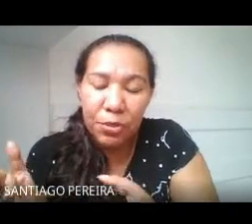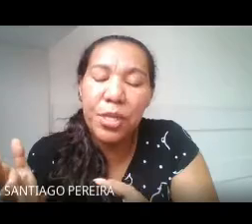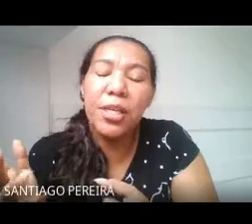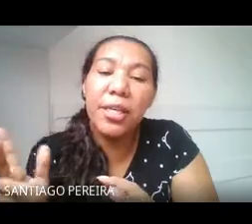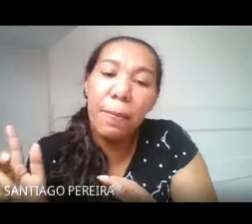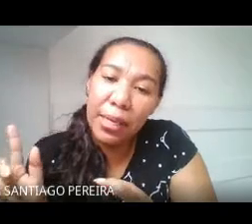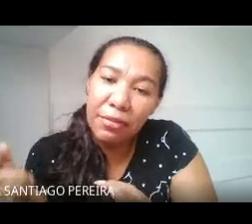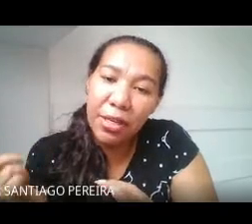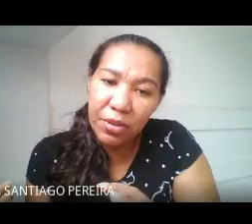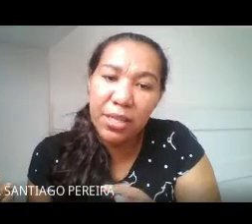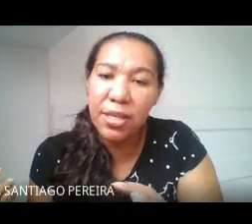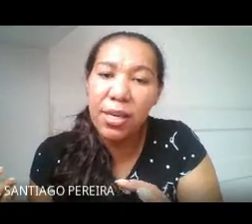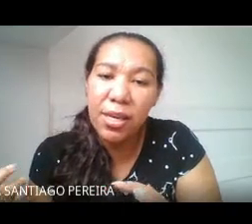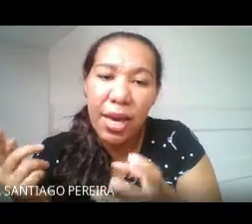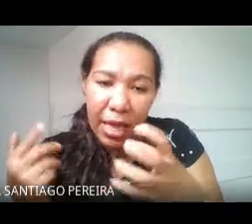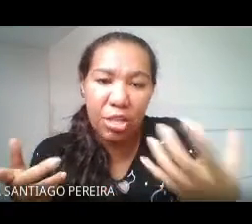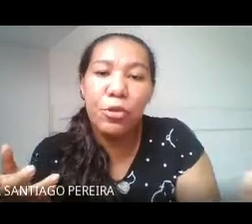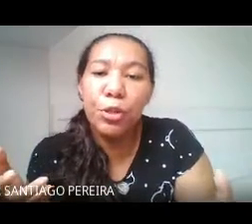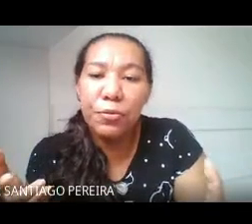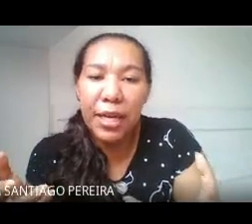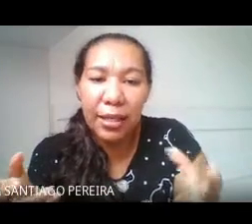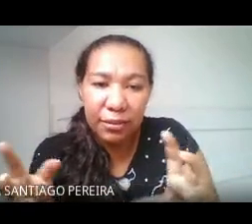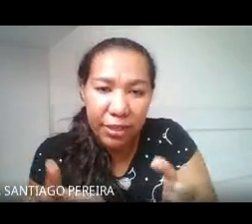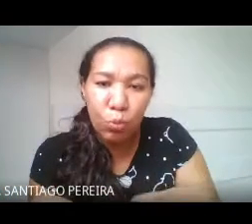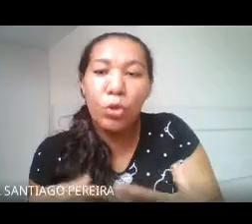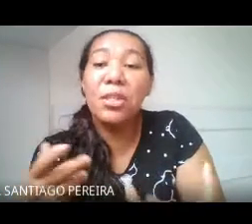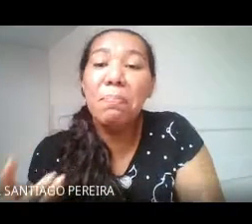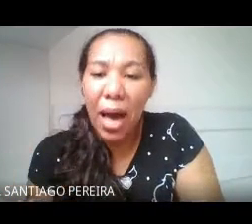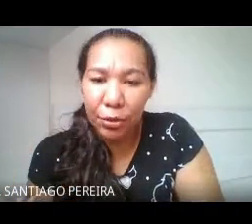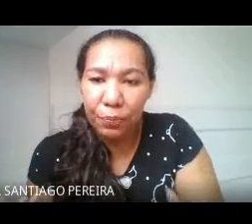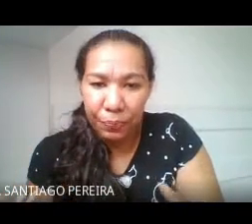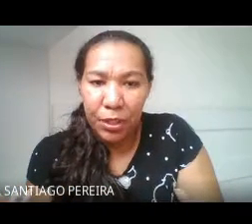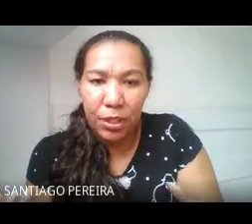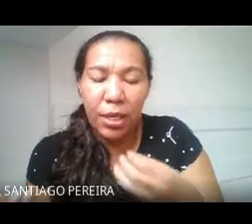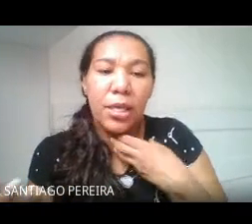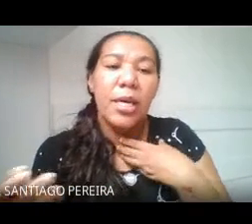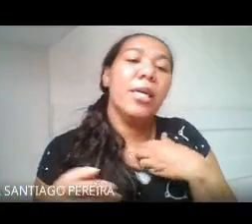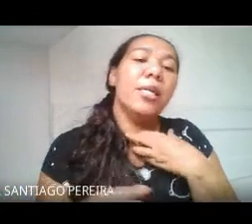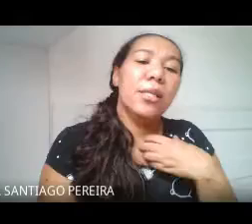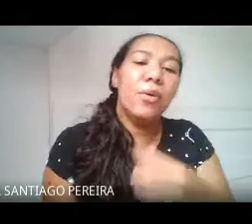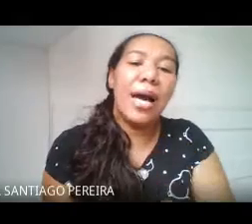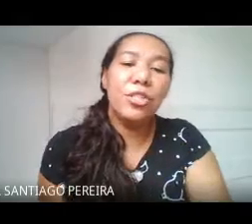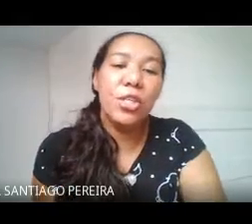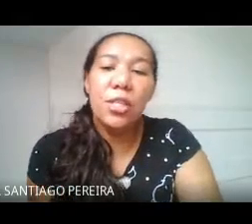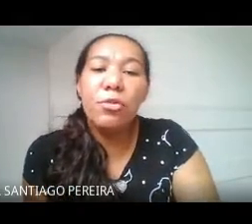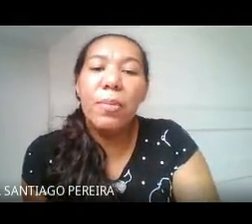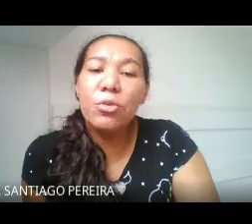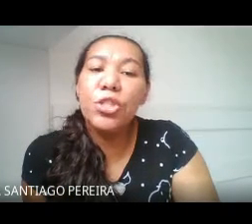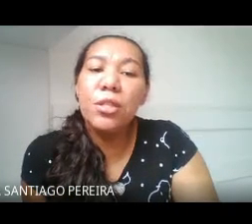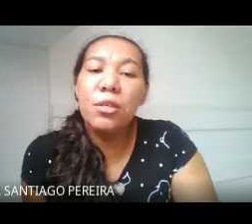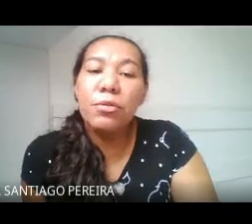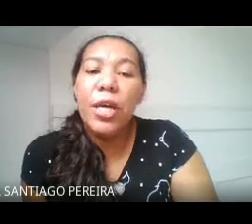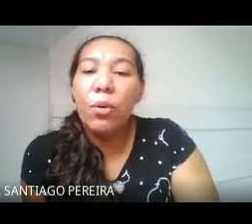para que a pessoa entenda que a palavra que vem a seguir, ela já foi modificada, ela vai ter um outro impacto. Entende? Então, adjetivo